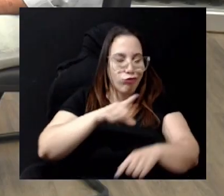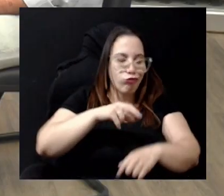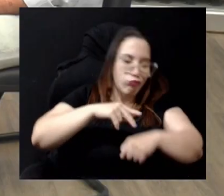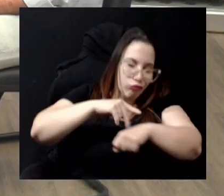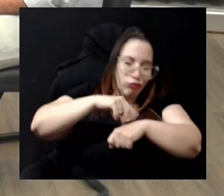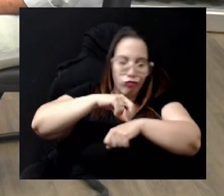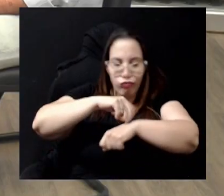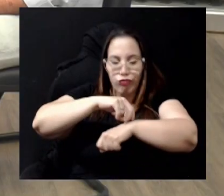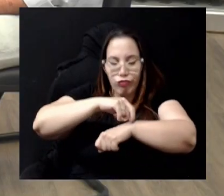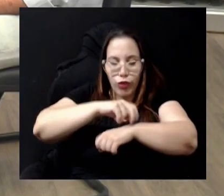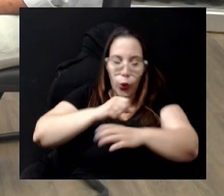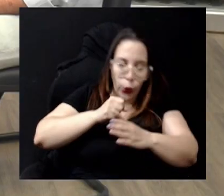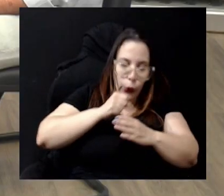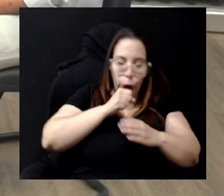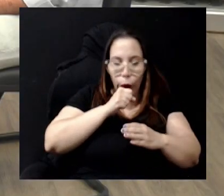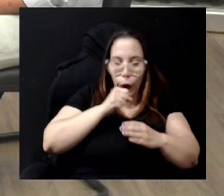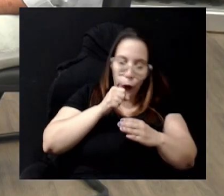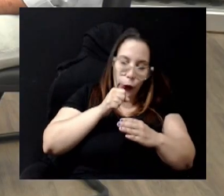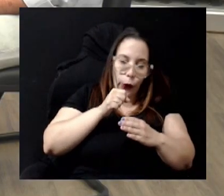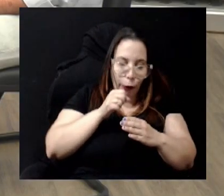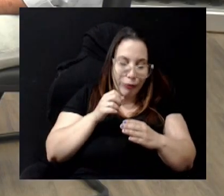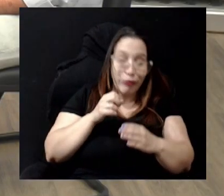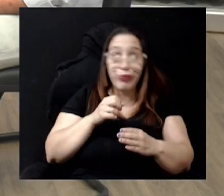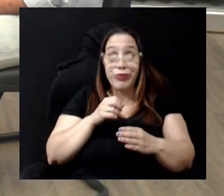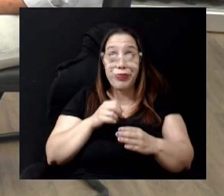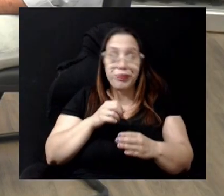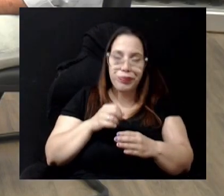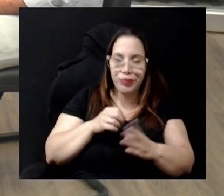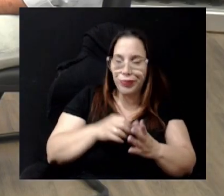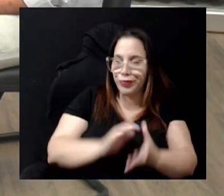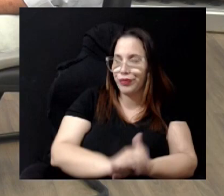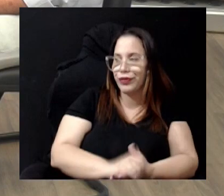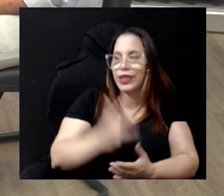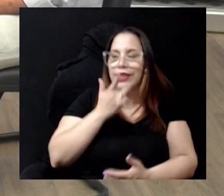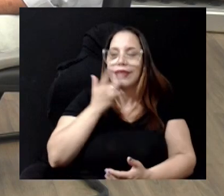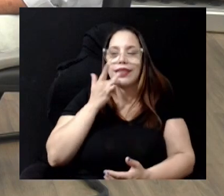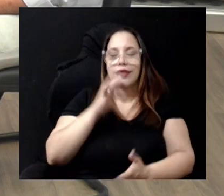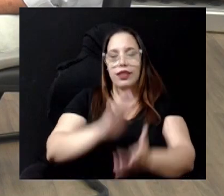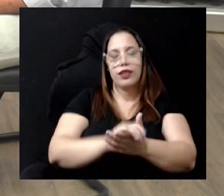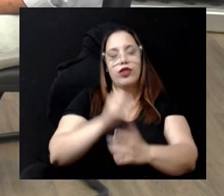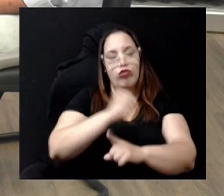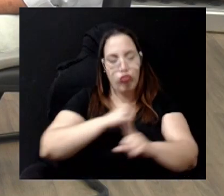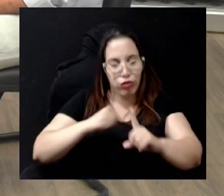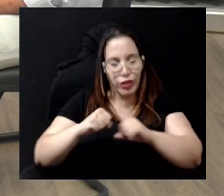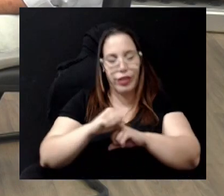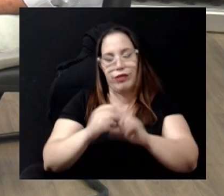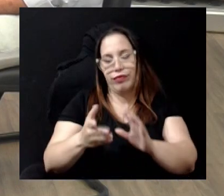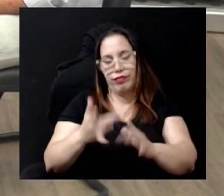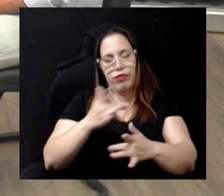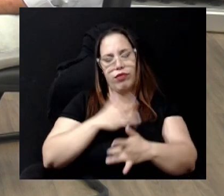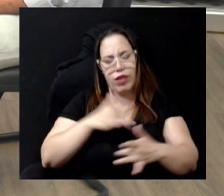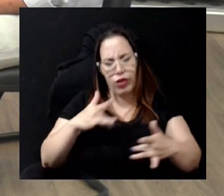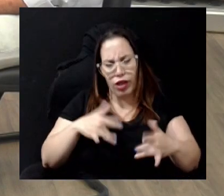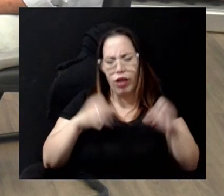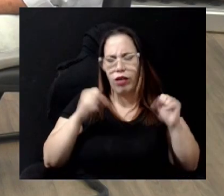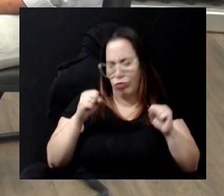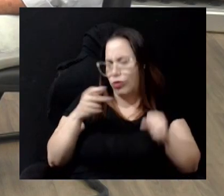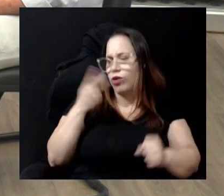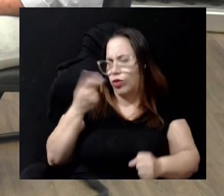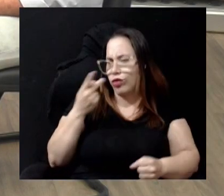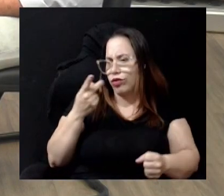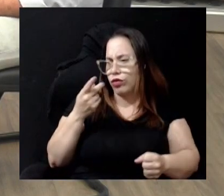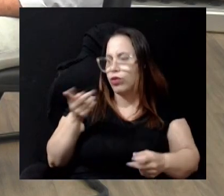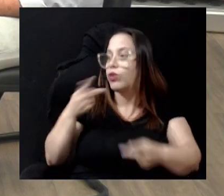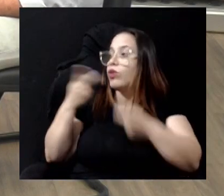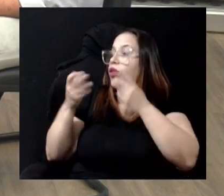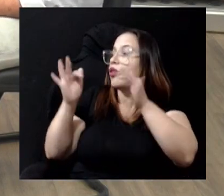água de coco, ter aí uma questão social um pouco mais saudável, podemos dizer assim. Suas considerações, por